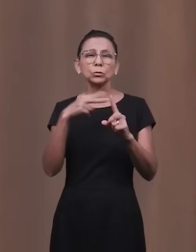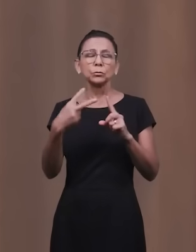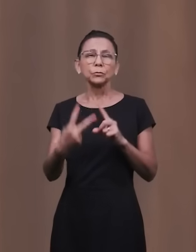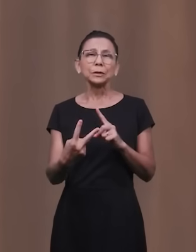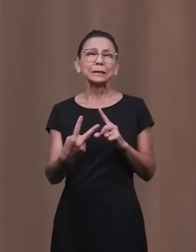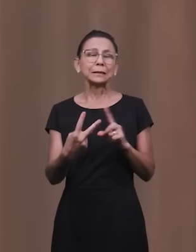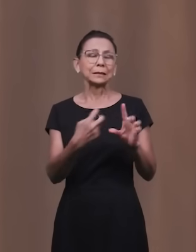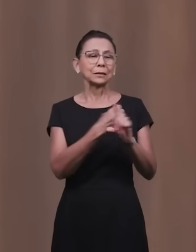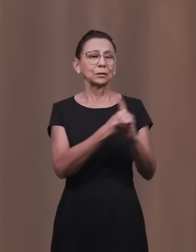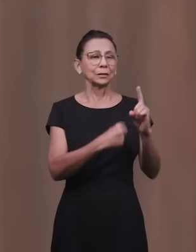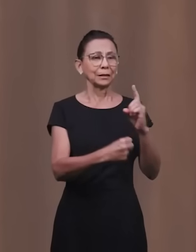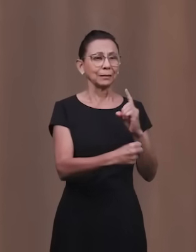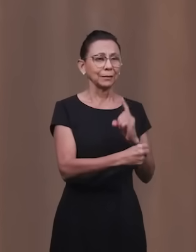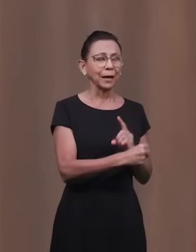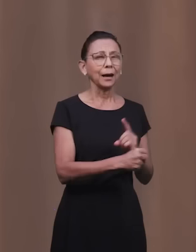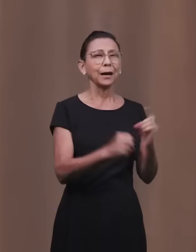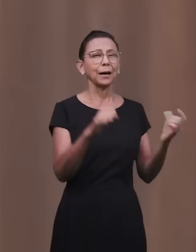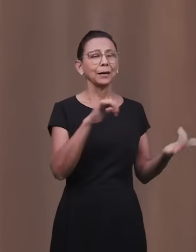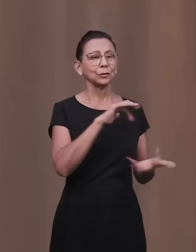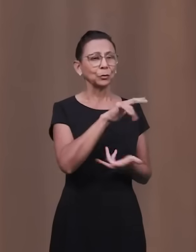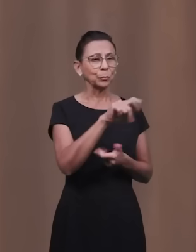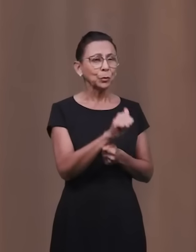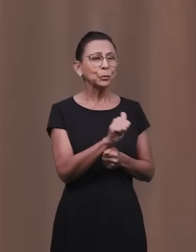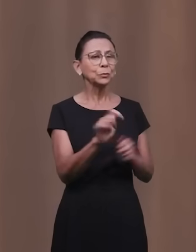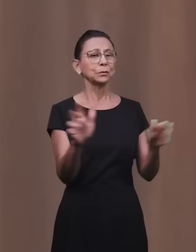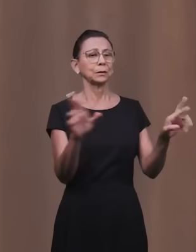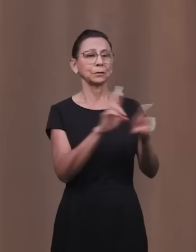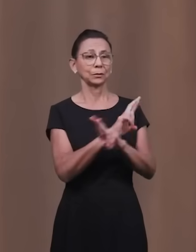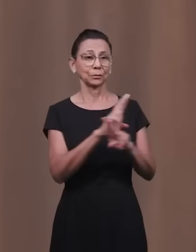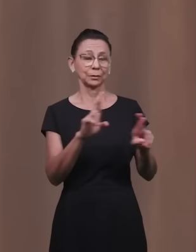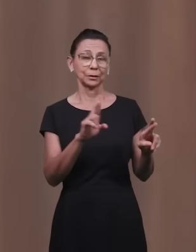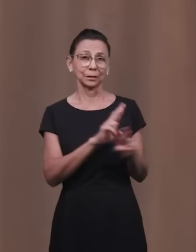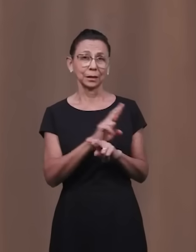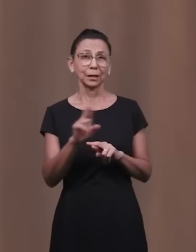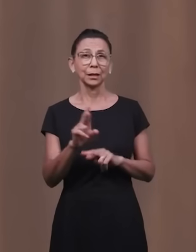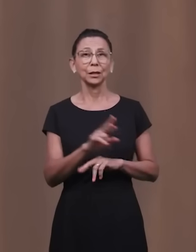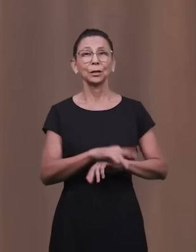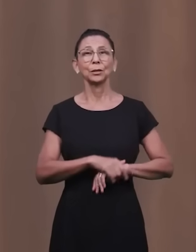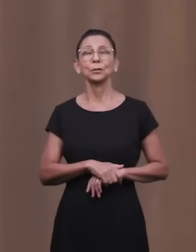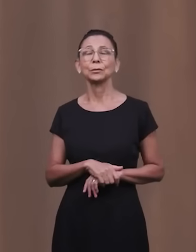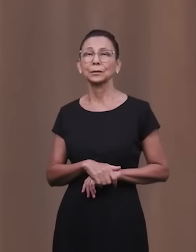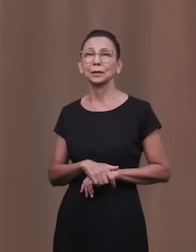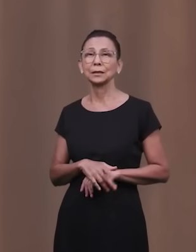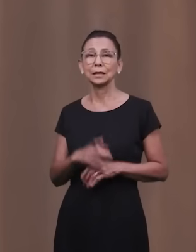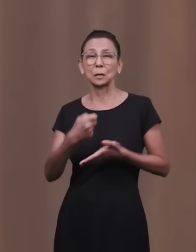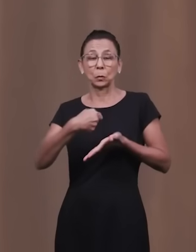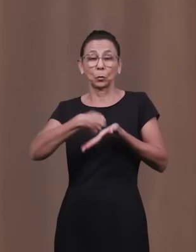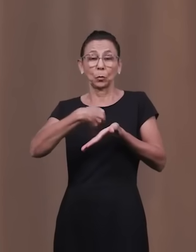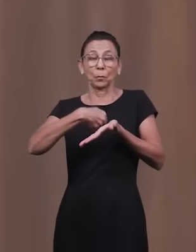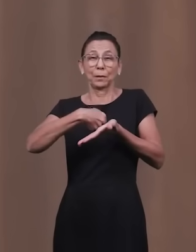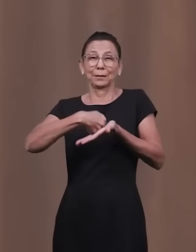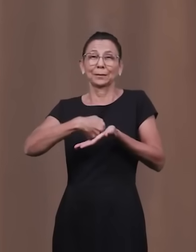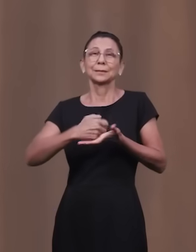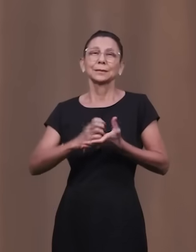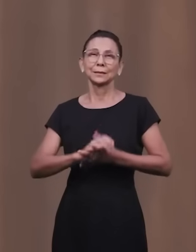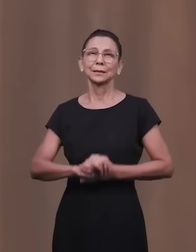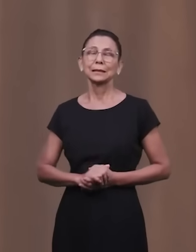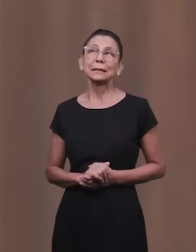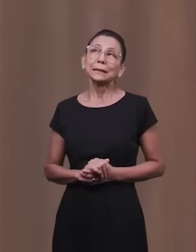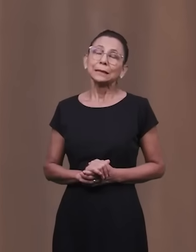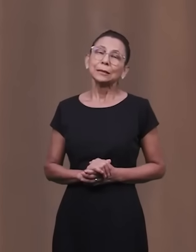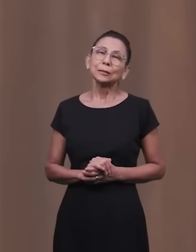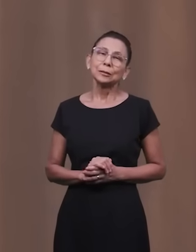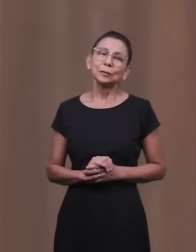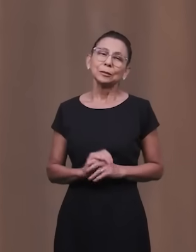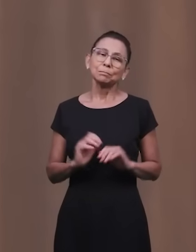é que a gente se vê diante das nossas realizações, daquilo que nos cobram, e isso pode sim